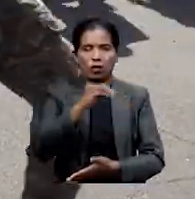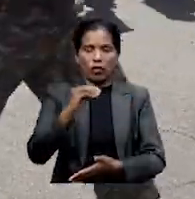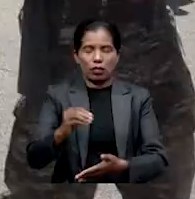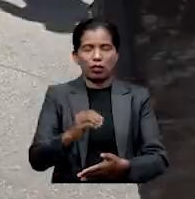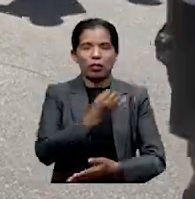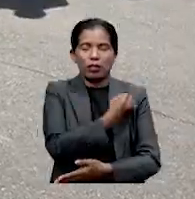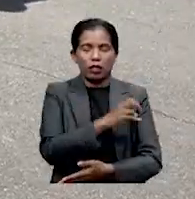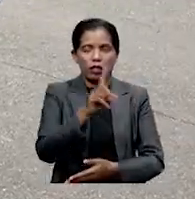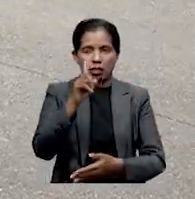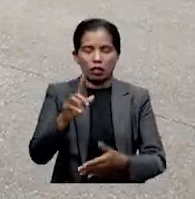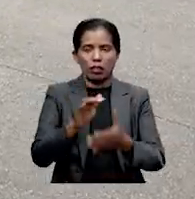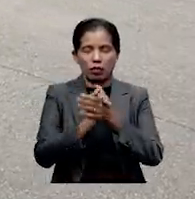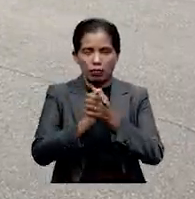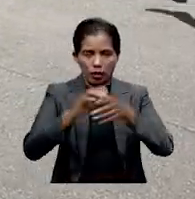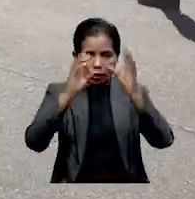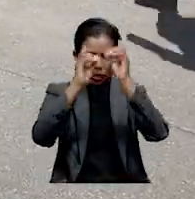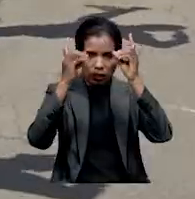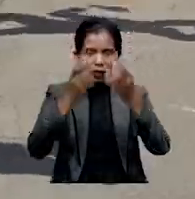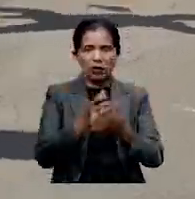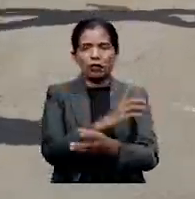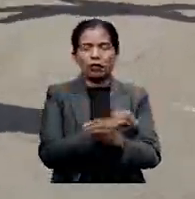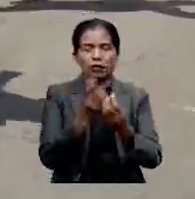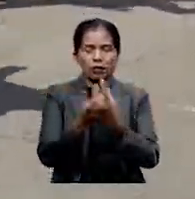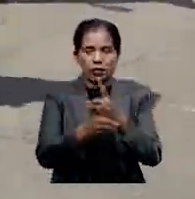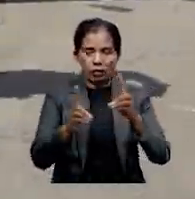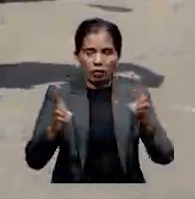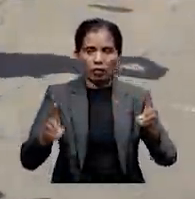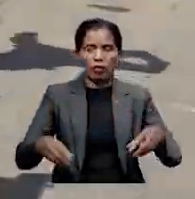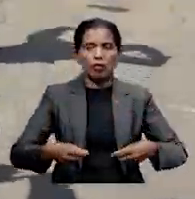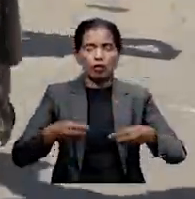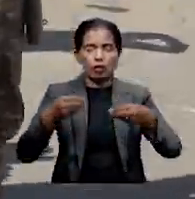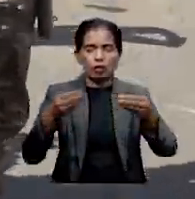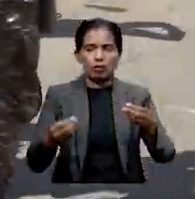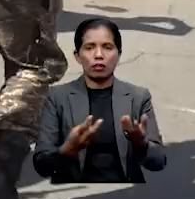Idane, atuhamete em diplomacia, Força Armada no consolida